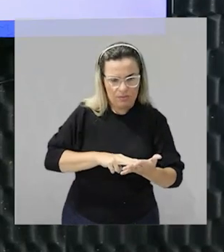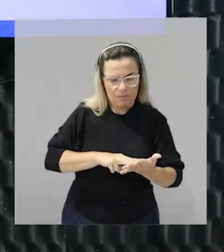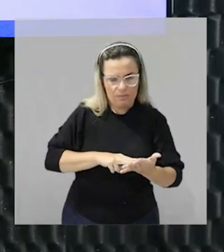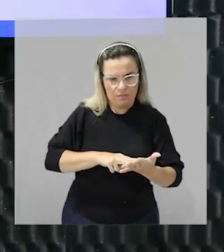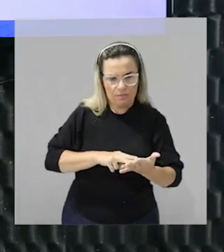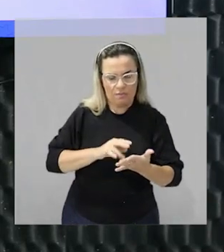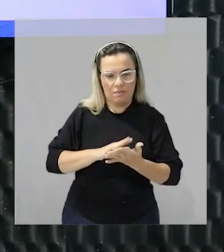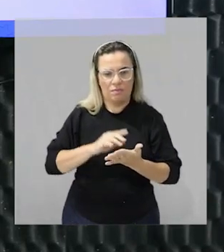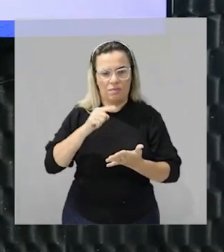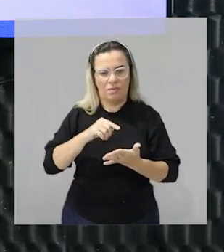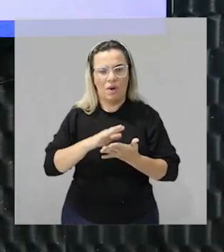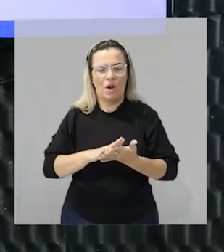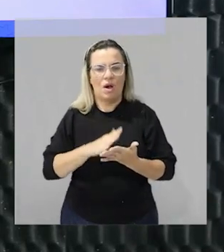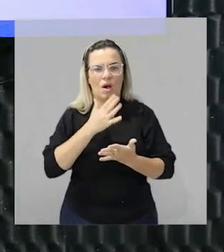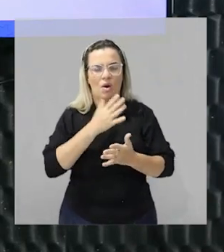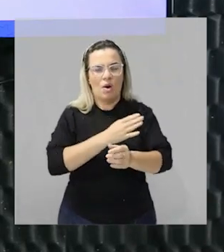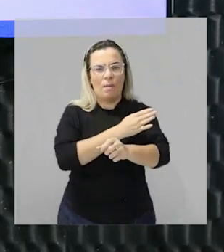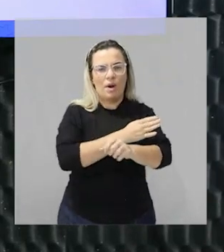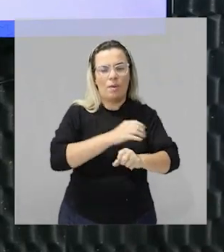brancos pobres,